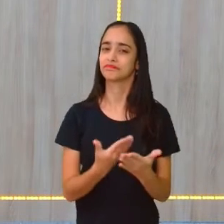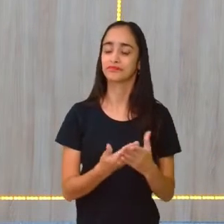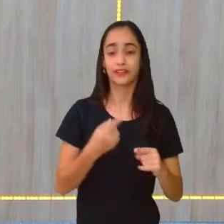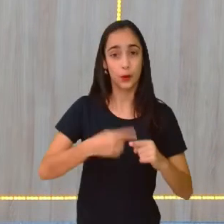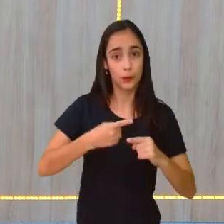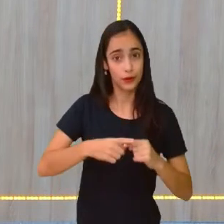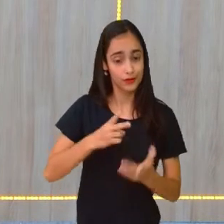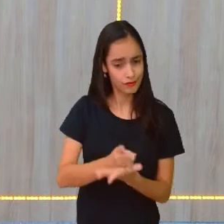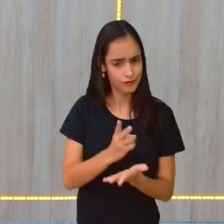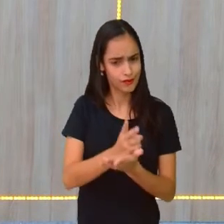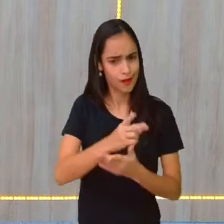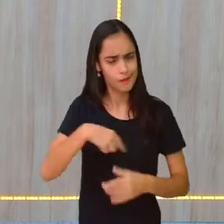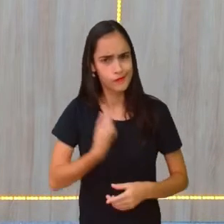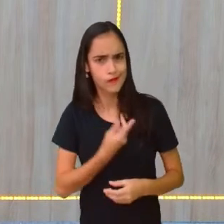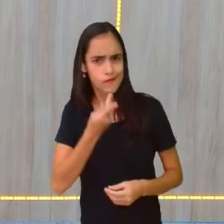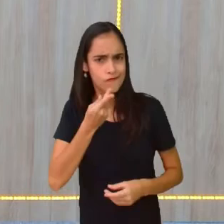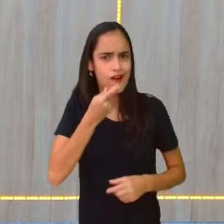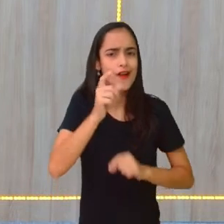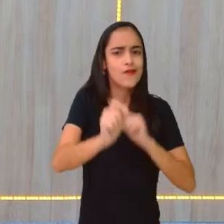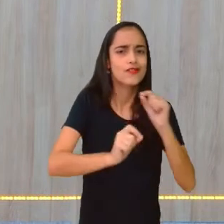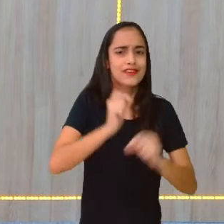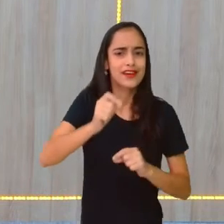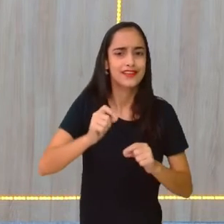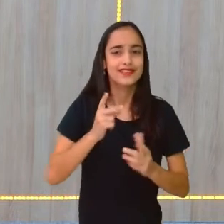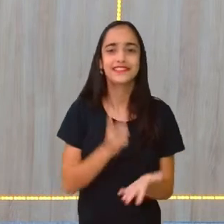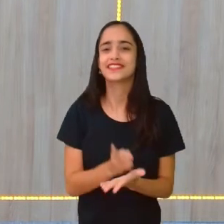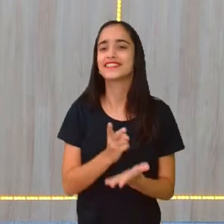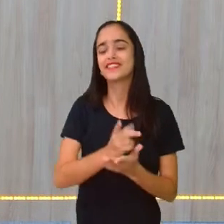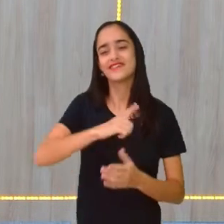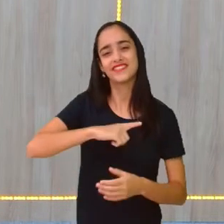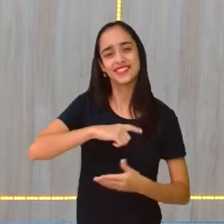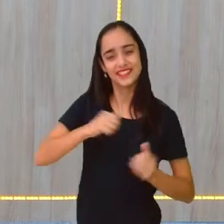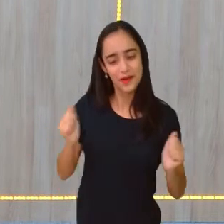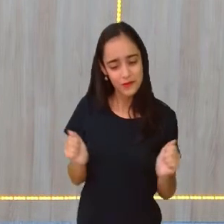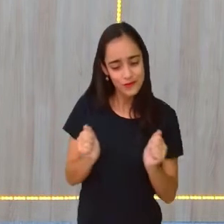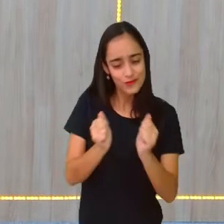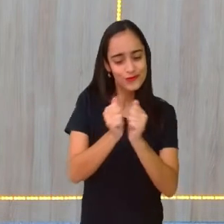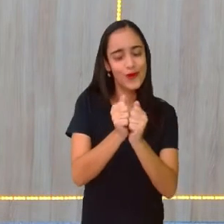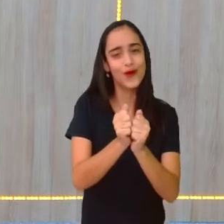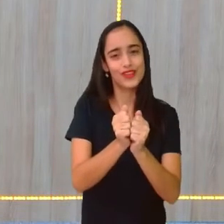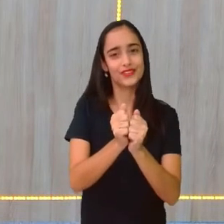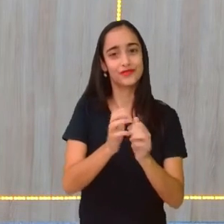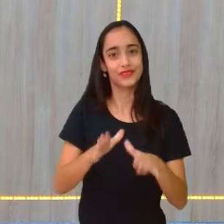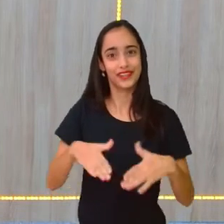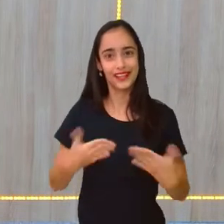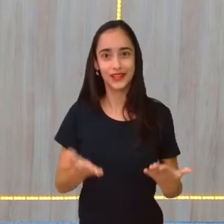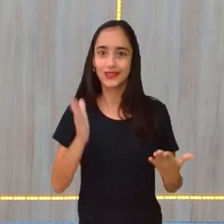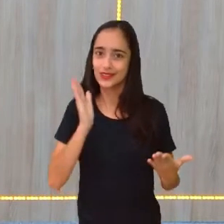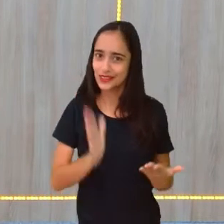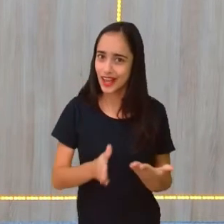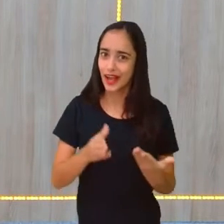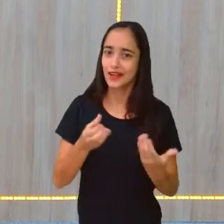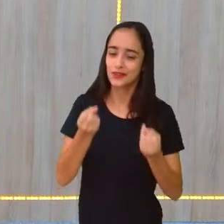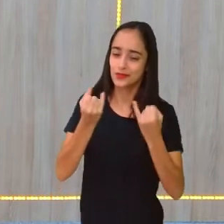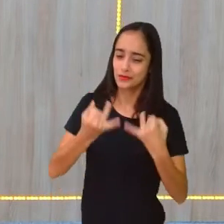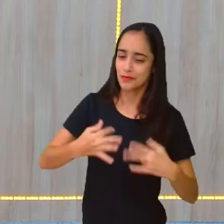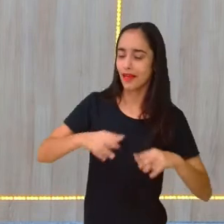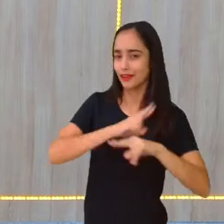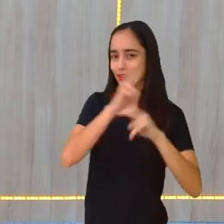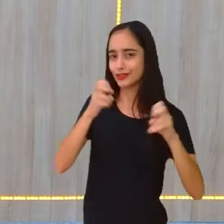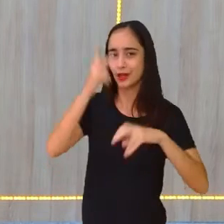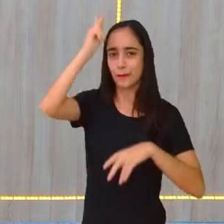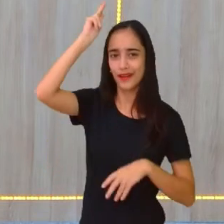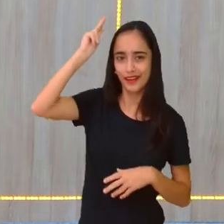a gente sempre anda muito bem acompanhado. Então já falei da Karen, já citei o meu xará Juninho da